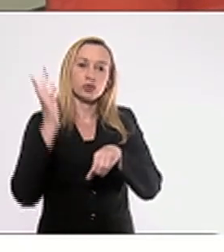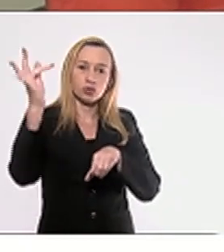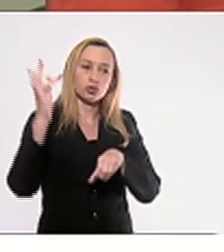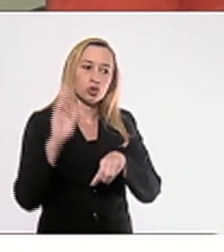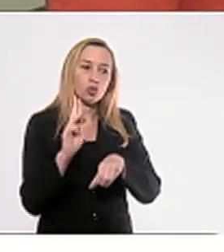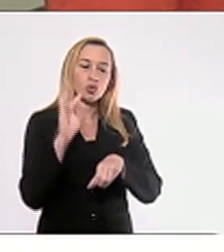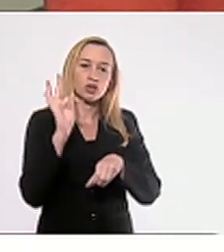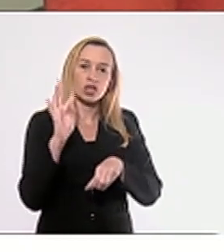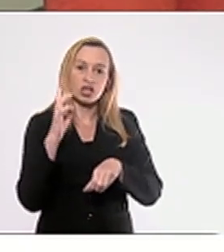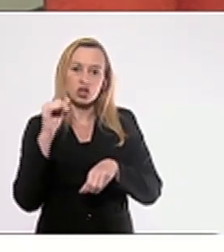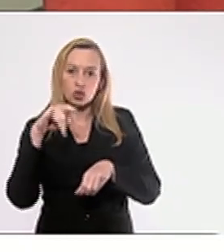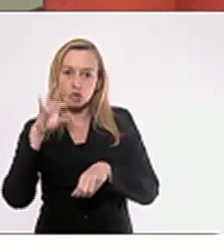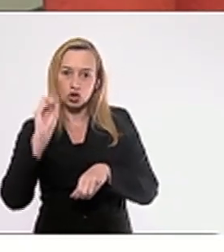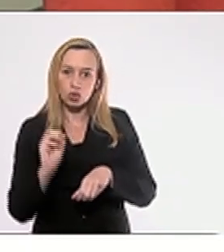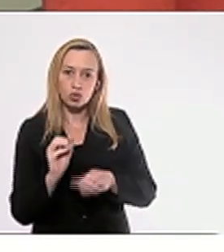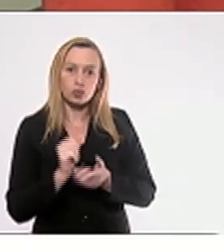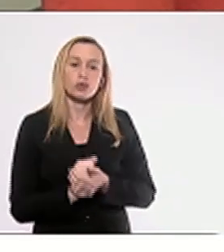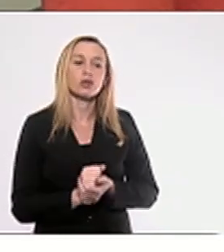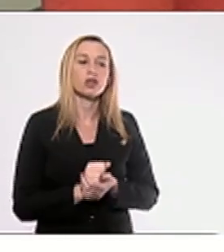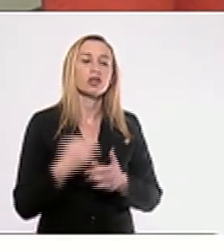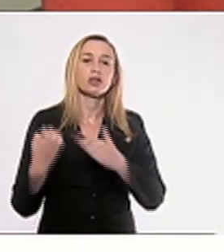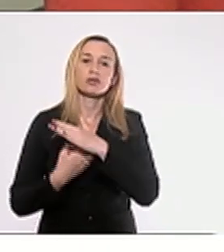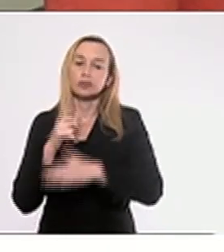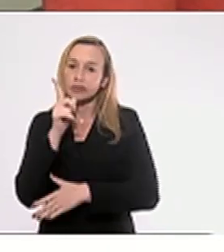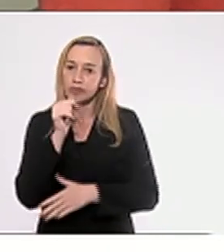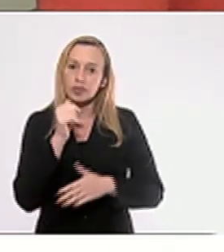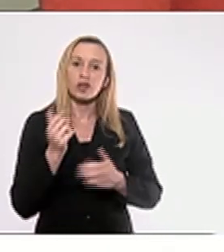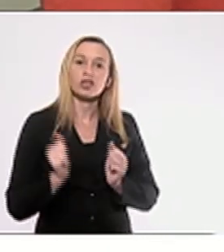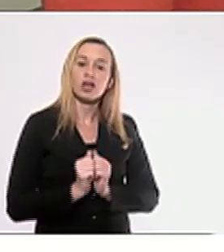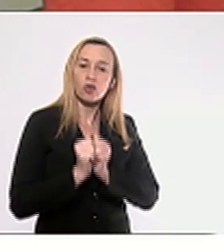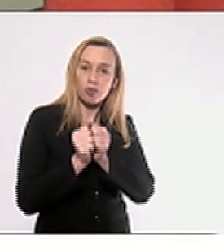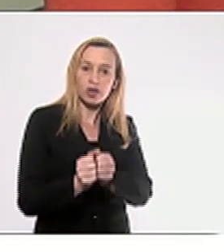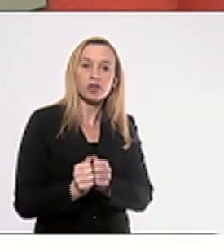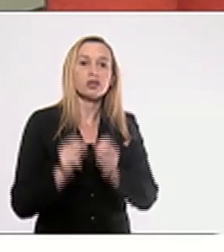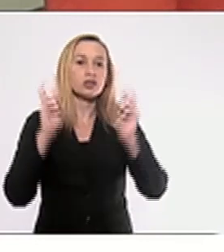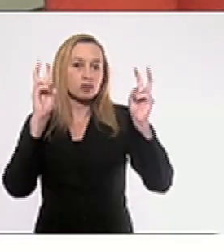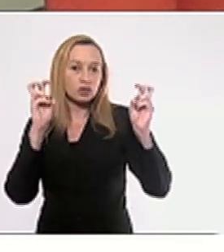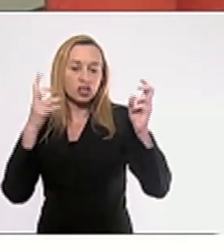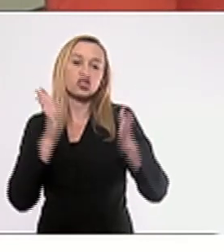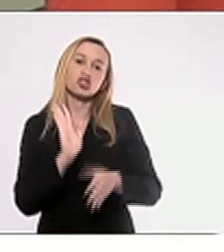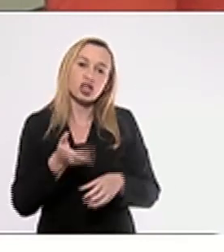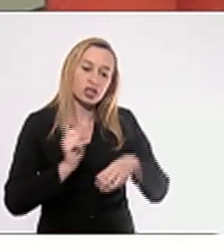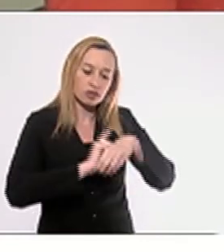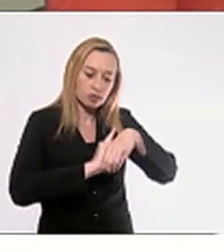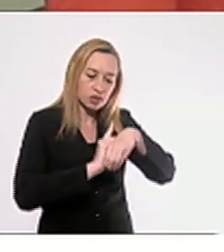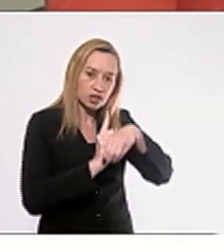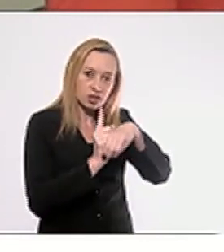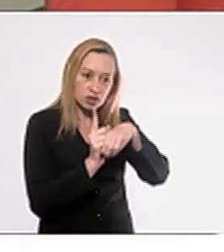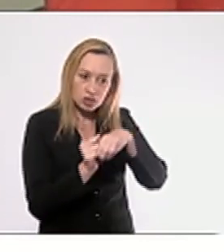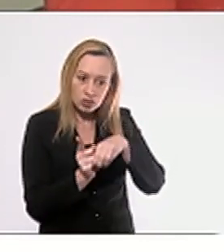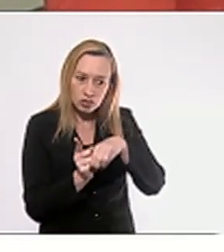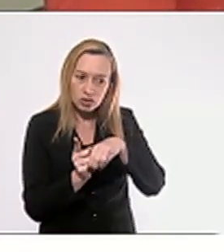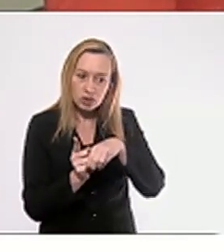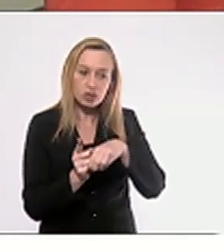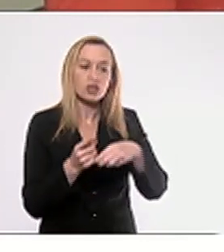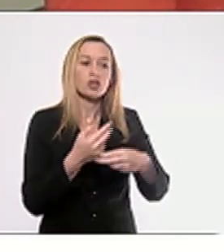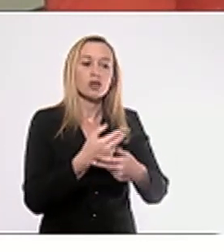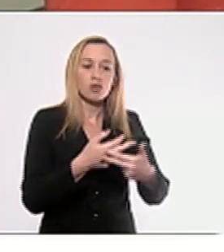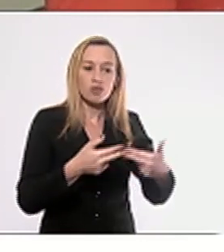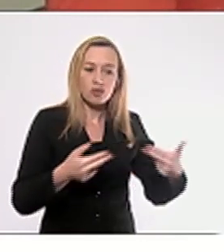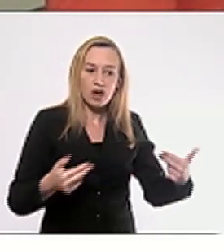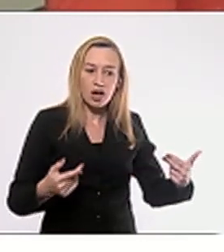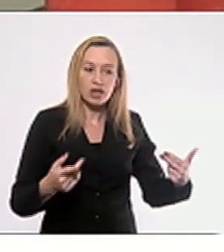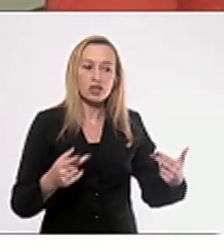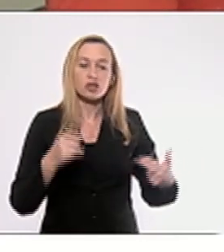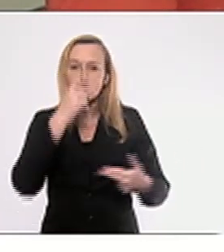E a SEDAI já está nesse contexto, tá? E a gente já tem feito medições em grandes clientes com tecnologia